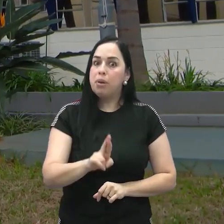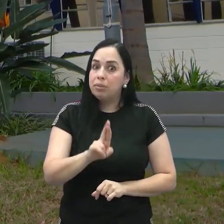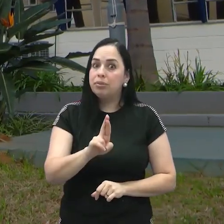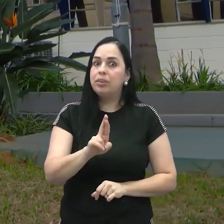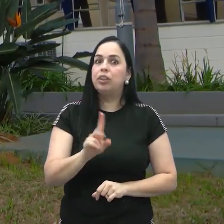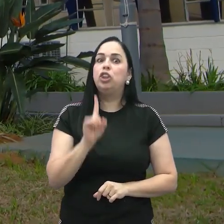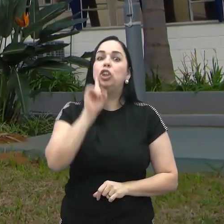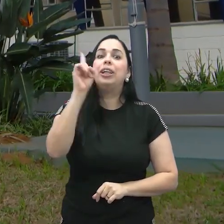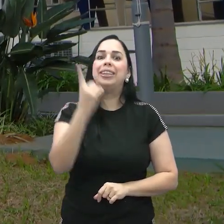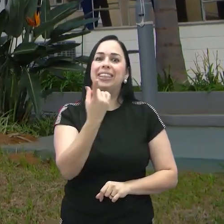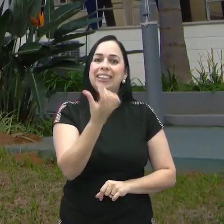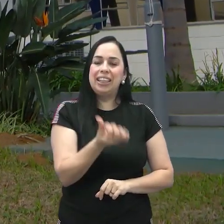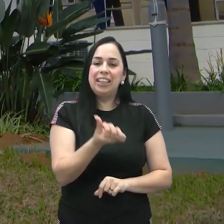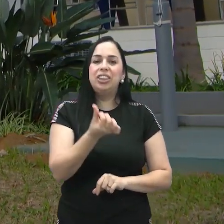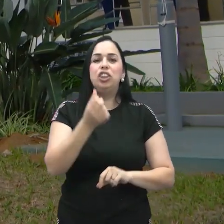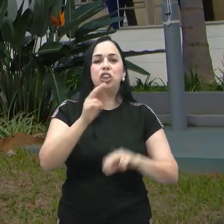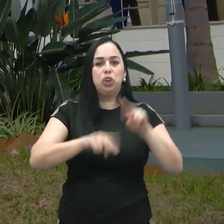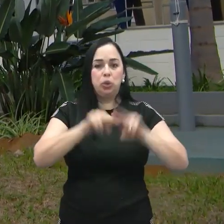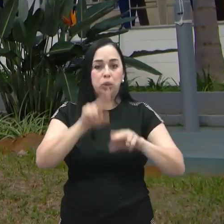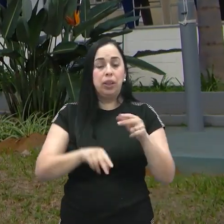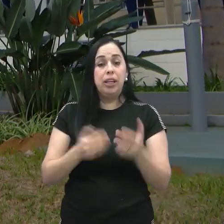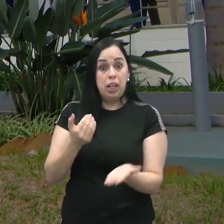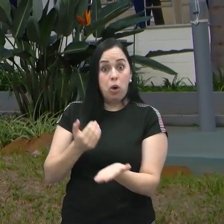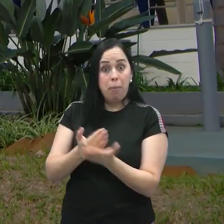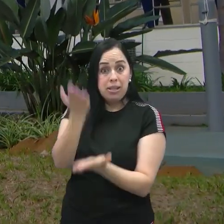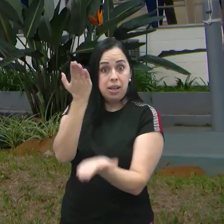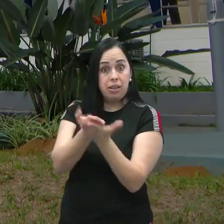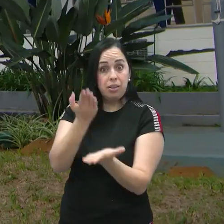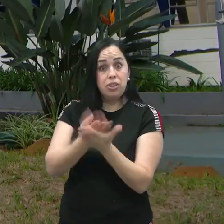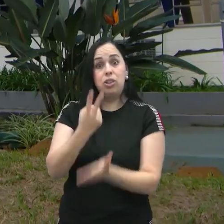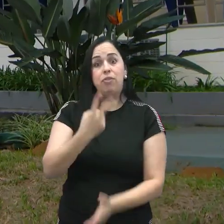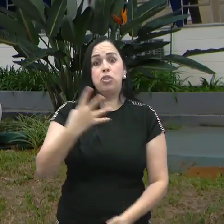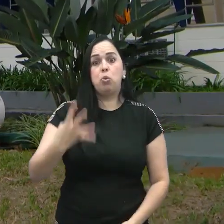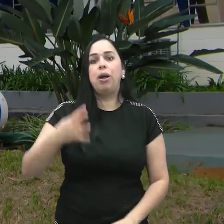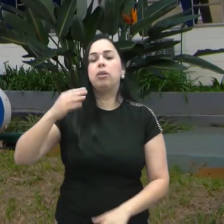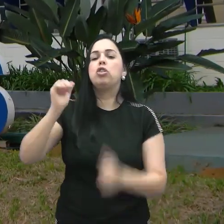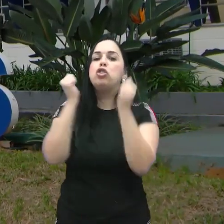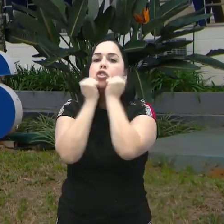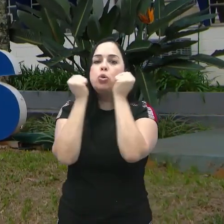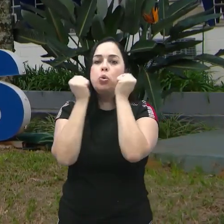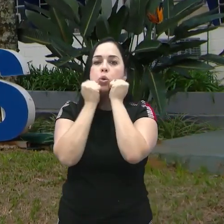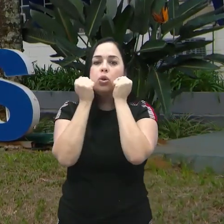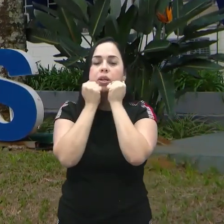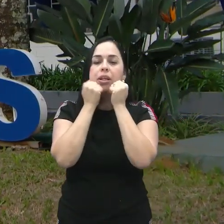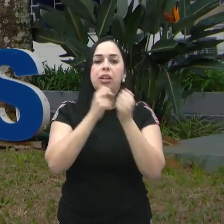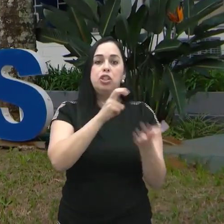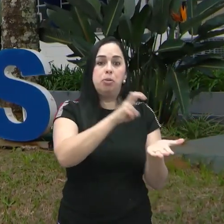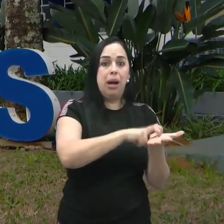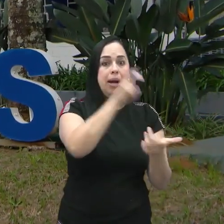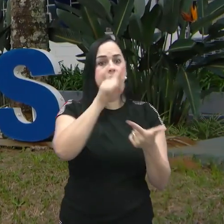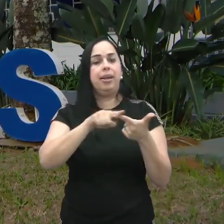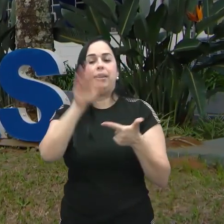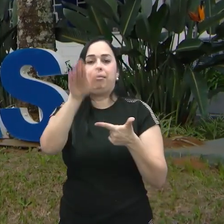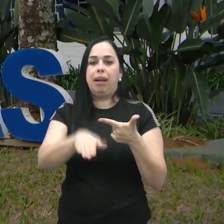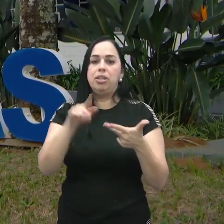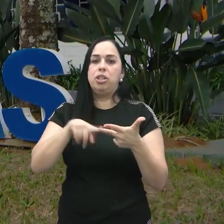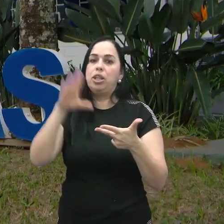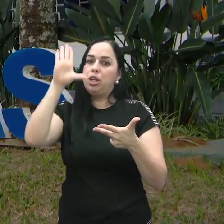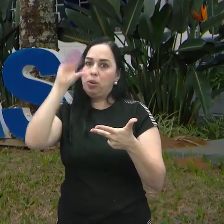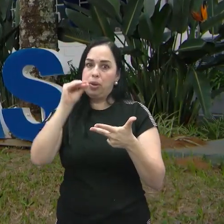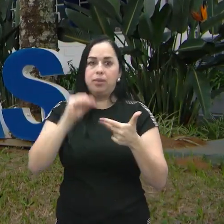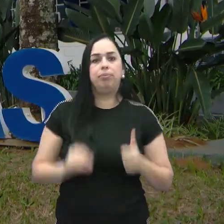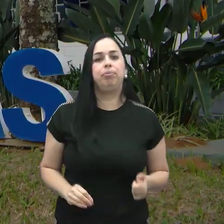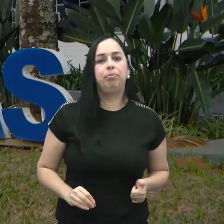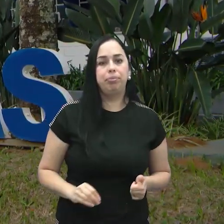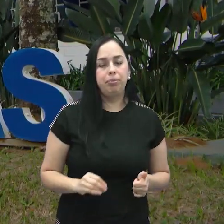final sai no dia 16 de junho. As aulas devem começar no dia 24 de julho. São vagas para as turmas nos períodos da manhã,